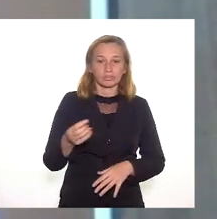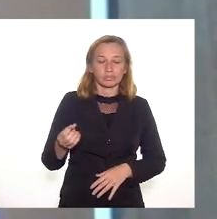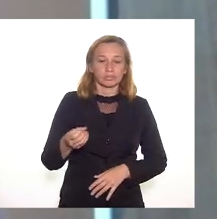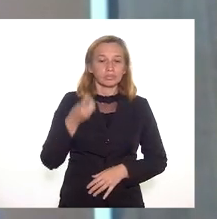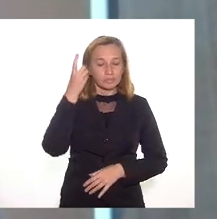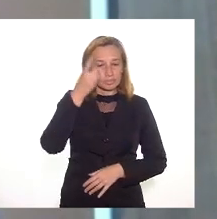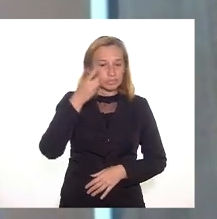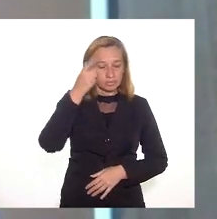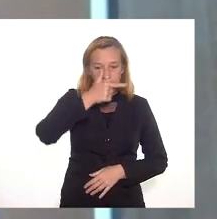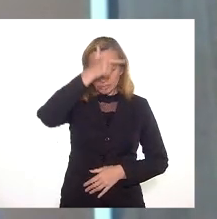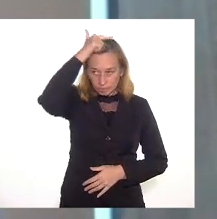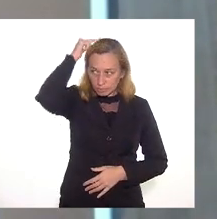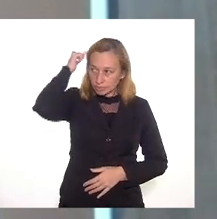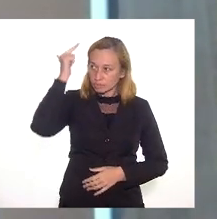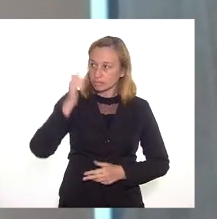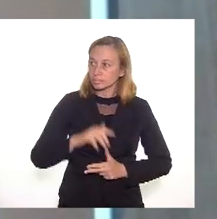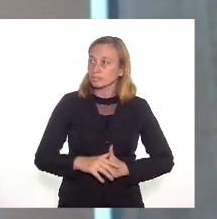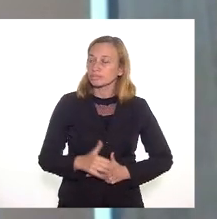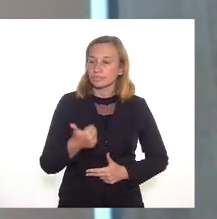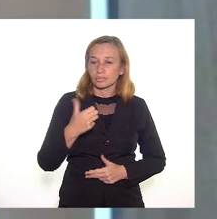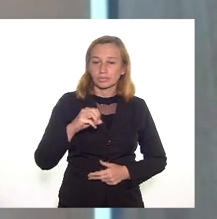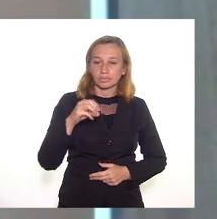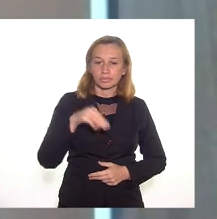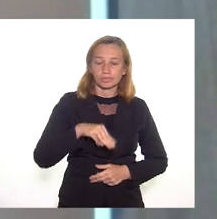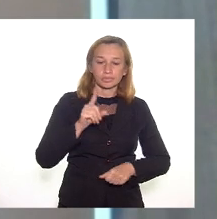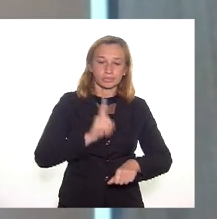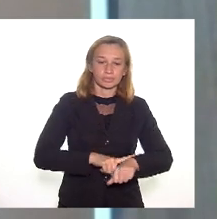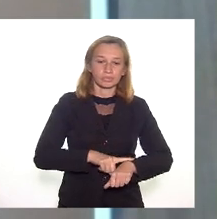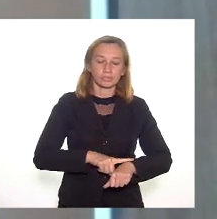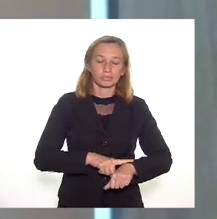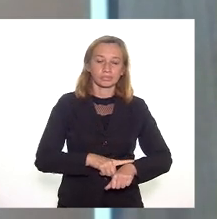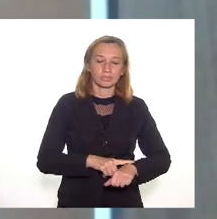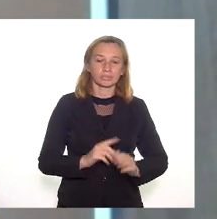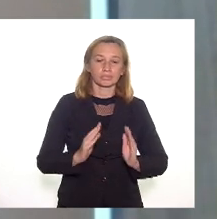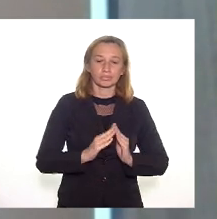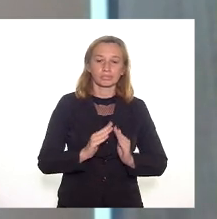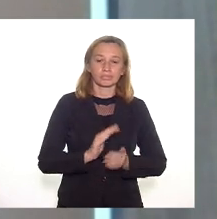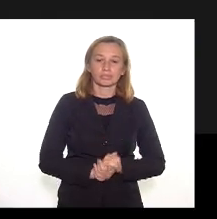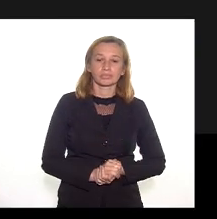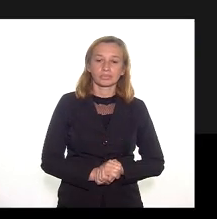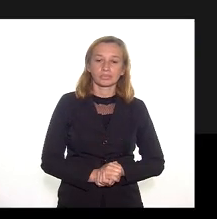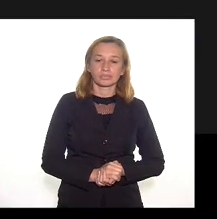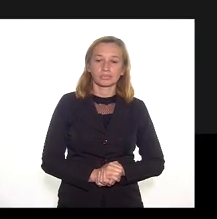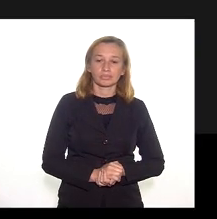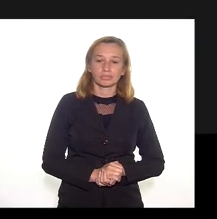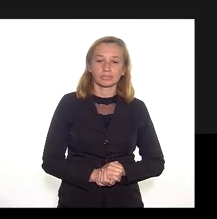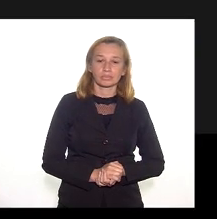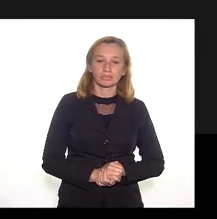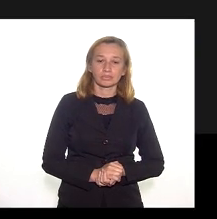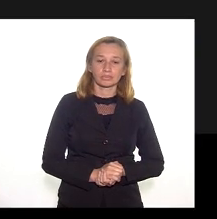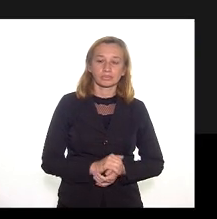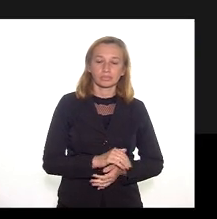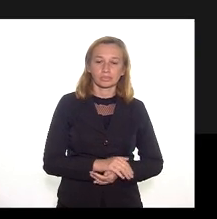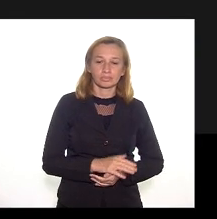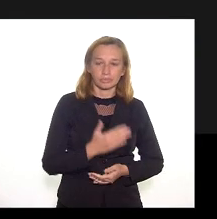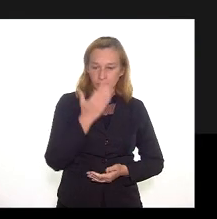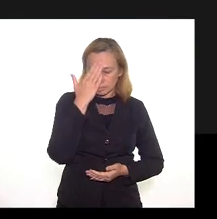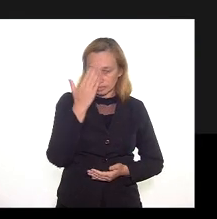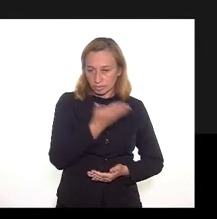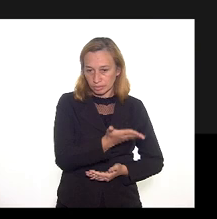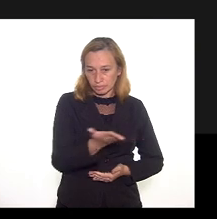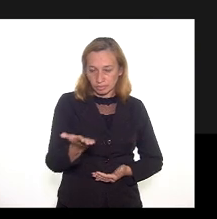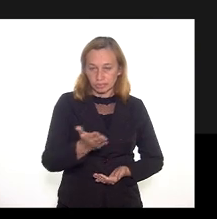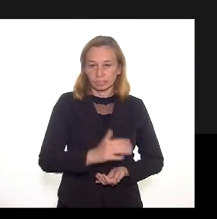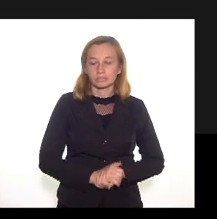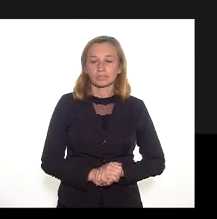Luiz Paulo vossa excelência dispõe de 10 minutos no tempo regimental agradecendo a todos os nobres deputados que o